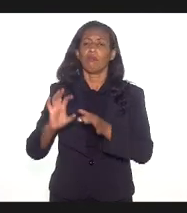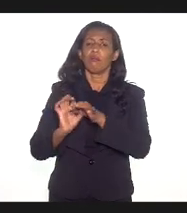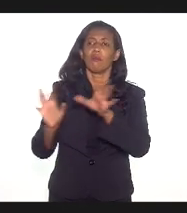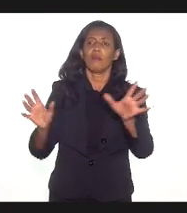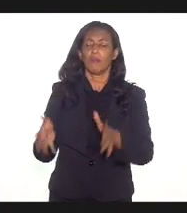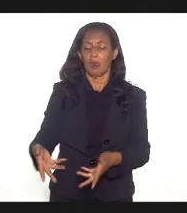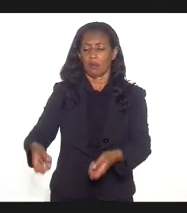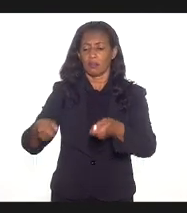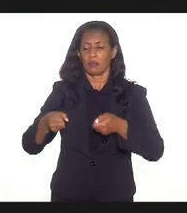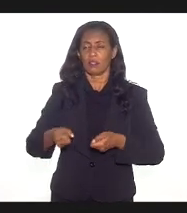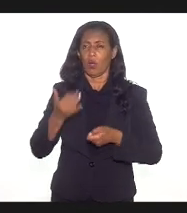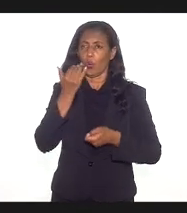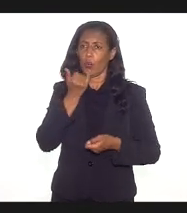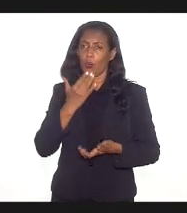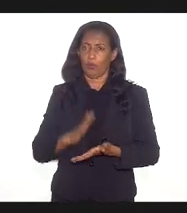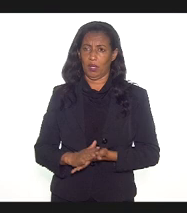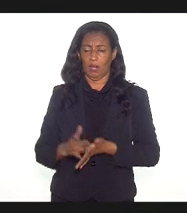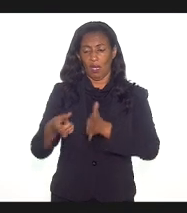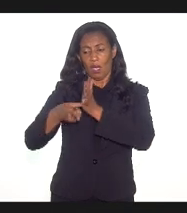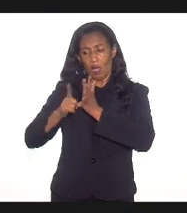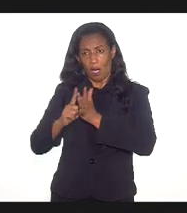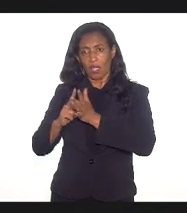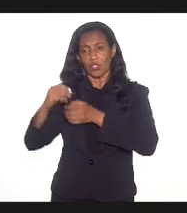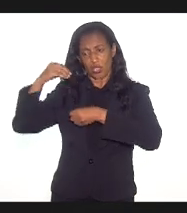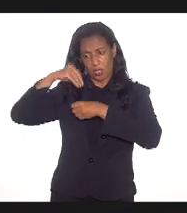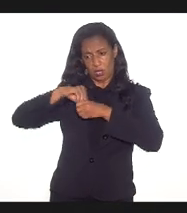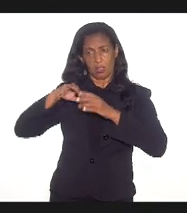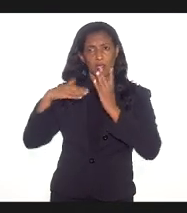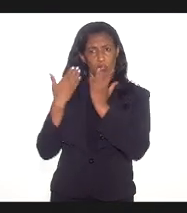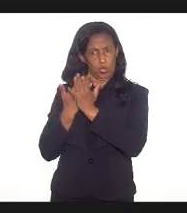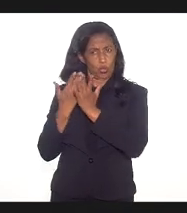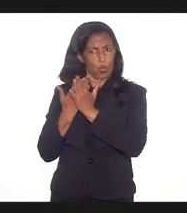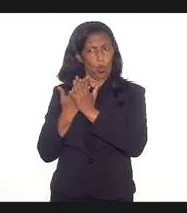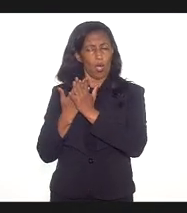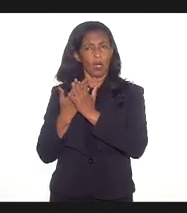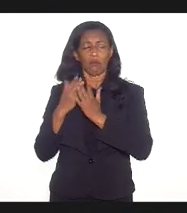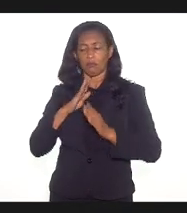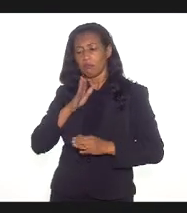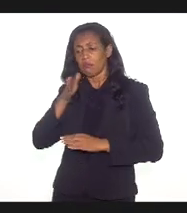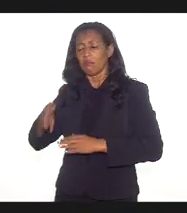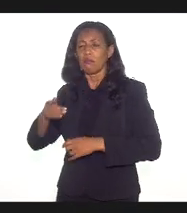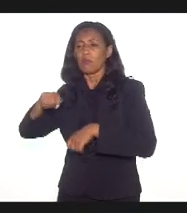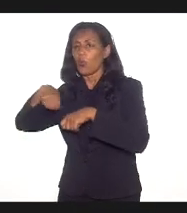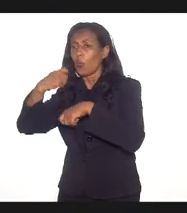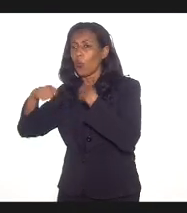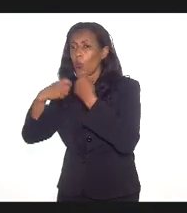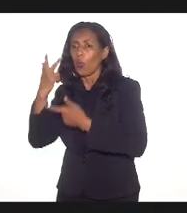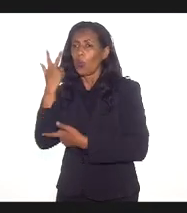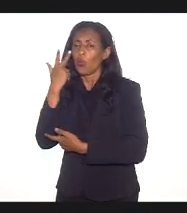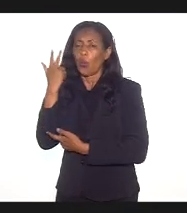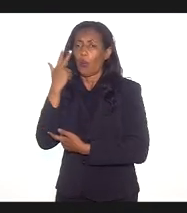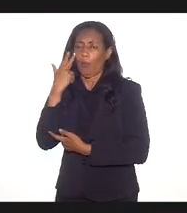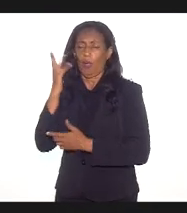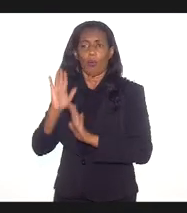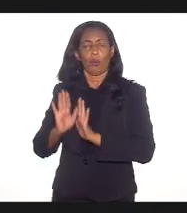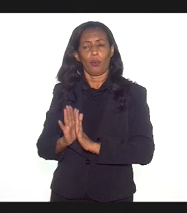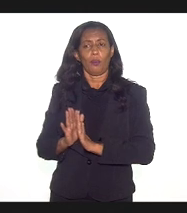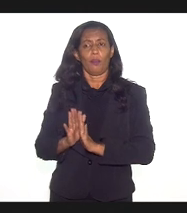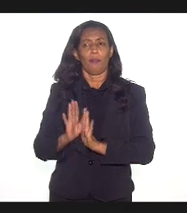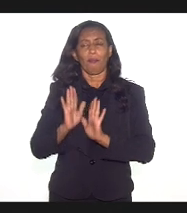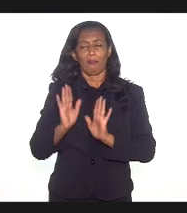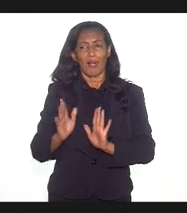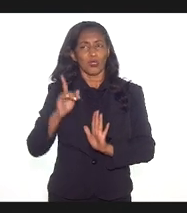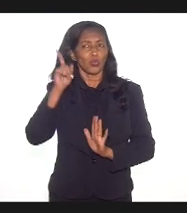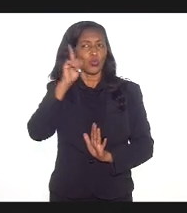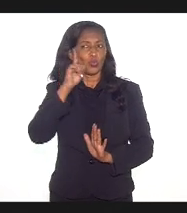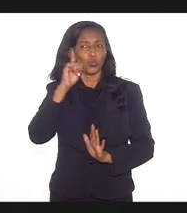né? Porque antes a gente tinha alimentação da escola, algumas pessoas dependiam da alimentação da escola para ter a nutrição diária, e sem essa